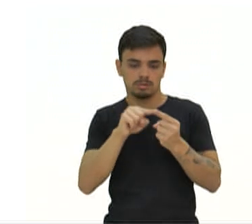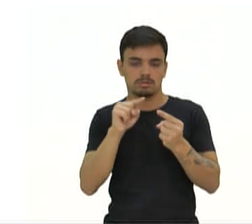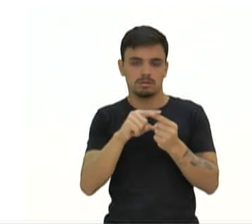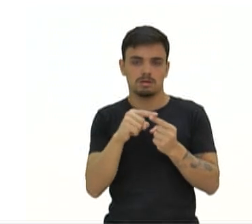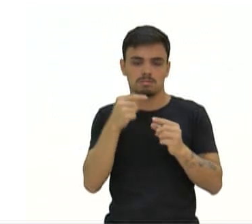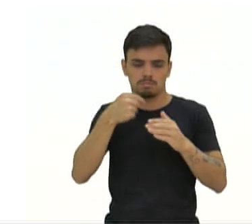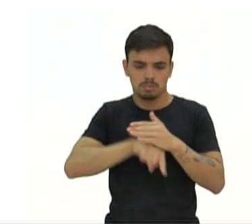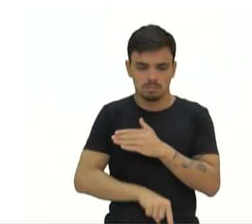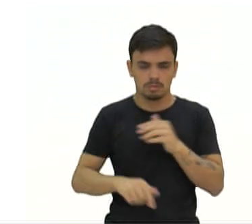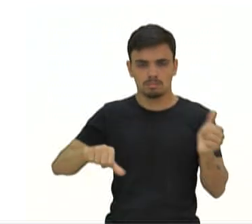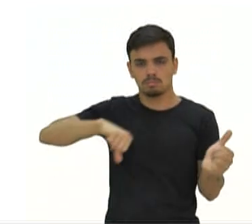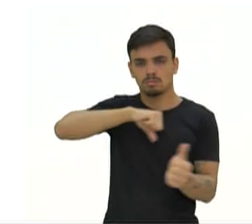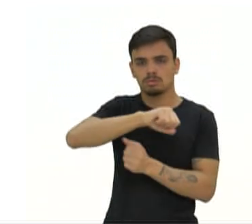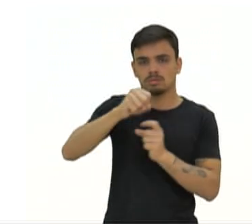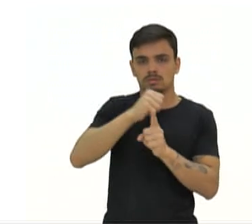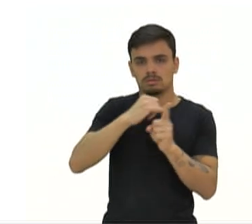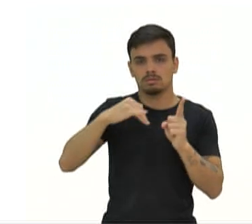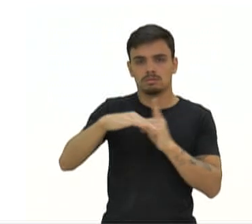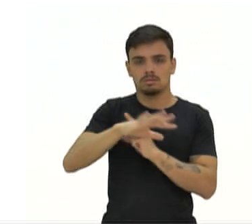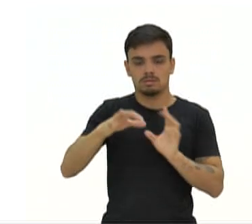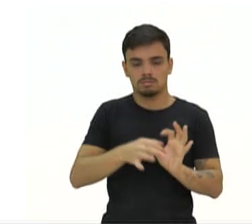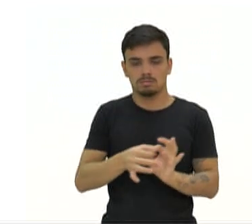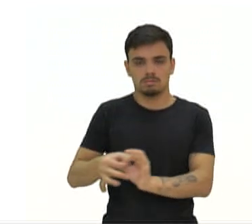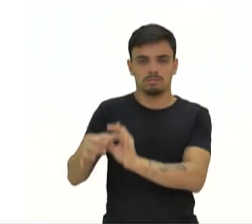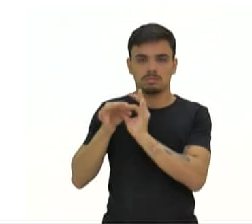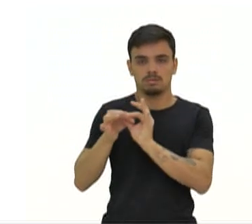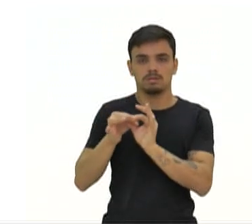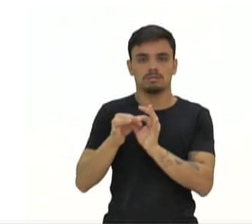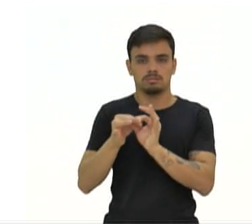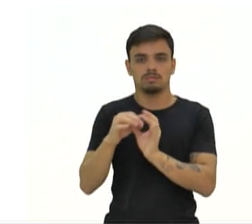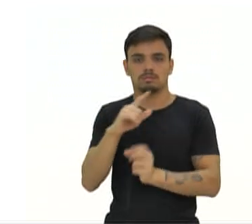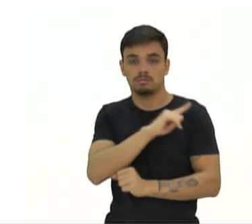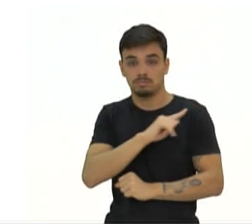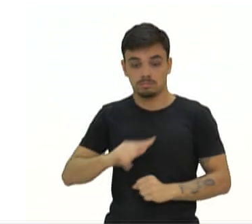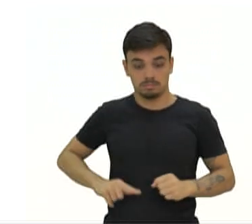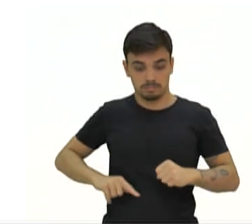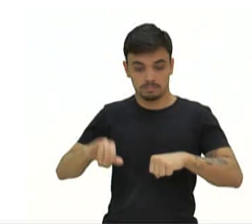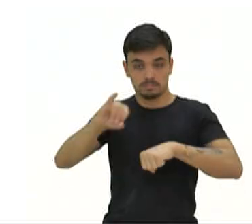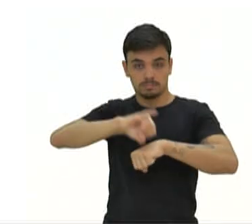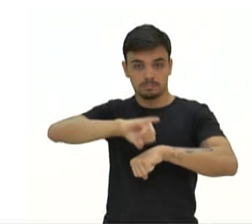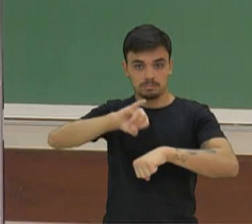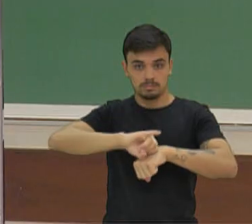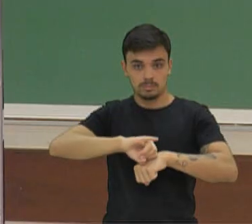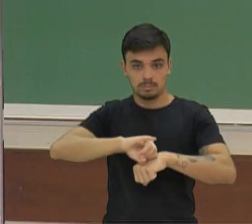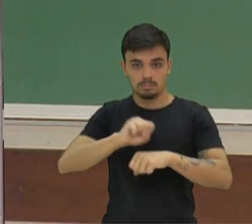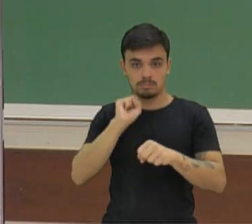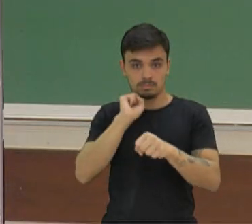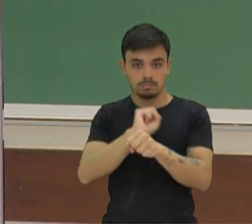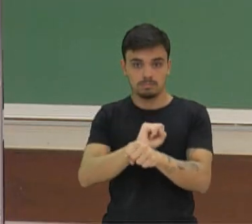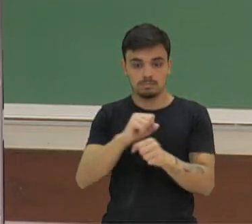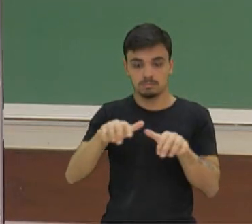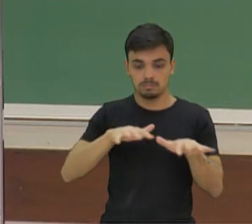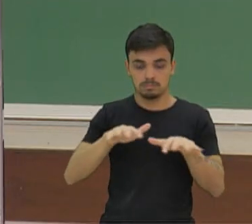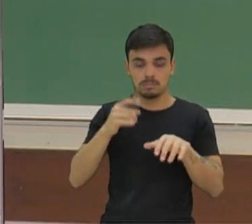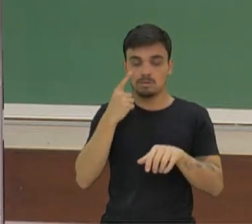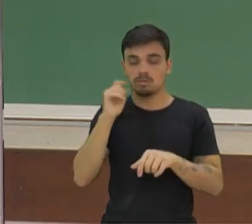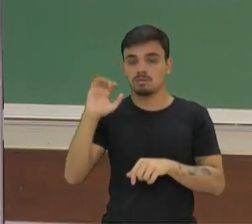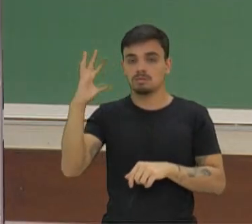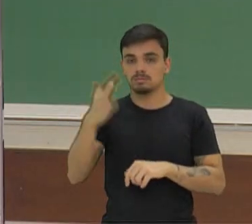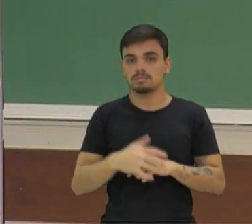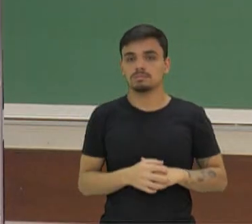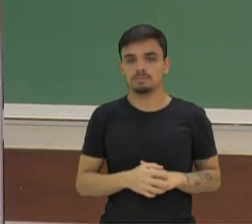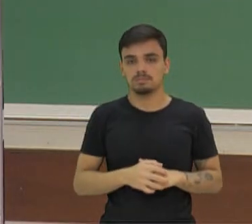sociais aliaram-se ao governo regencial para frear o movimento. O que aconteceu aqui?